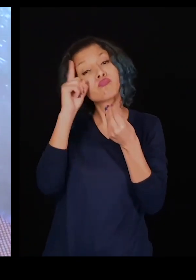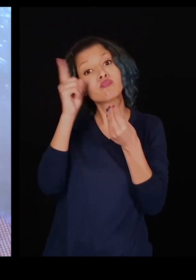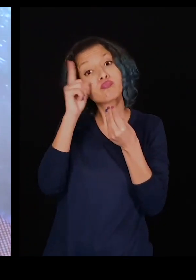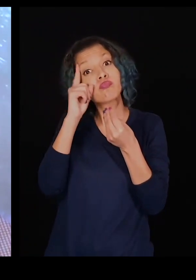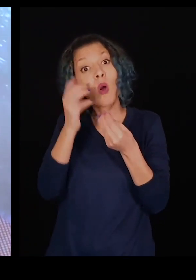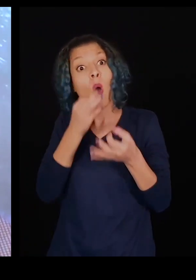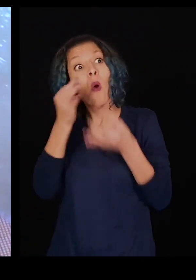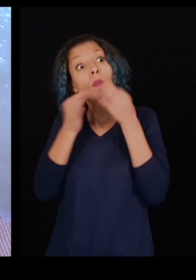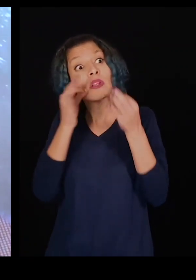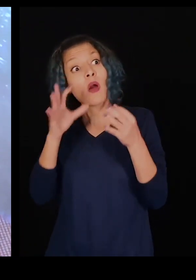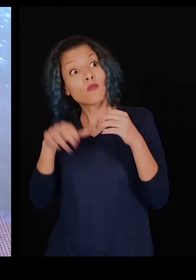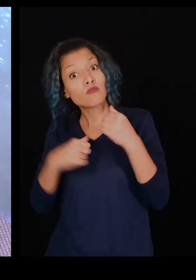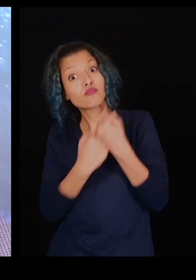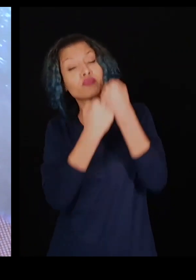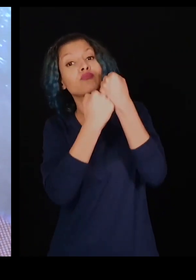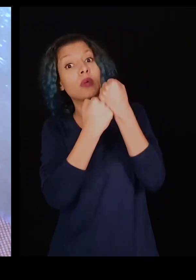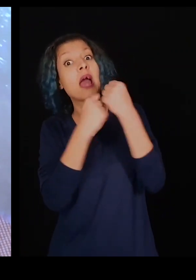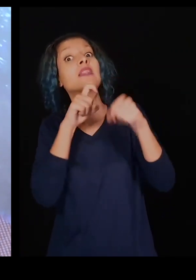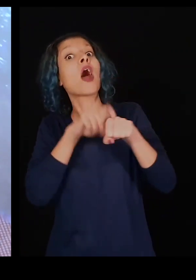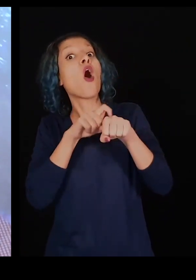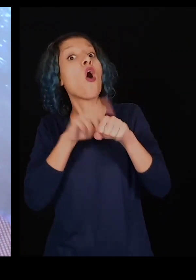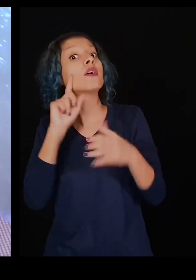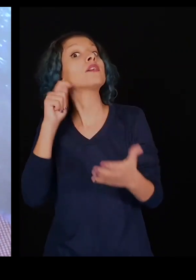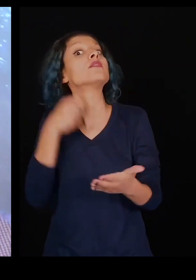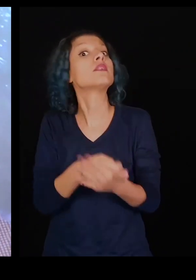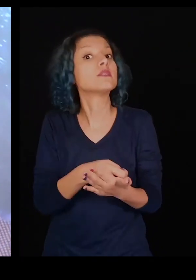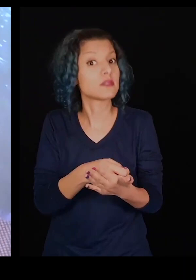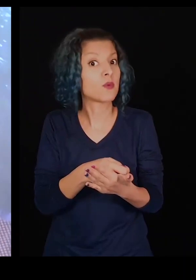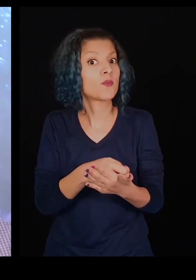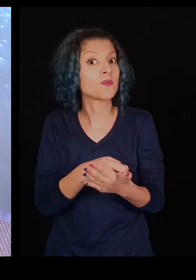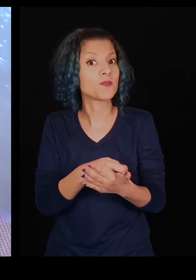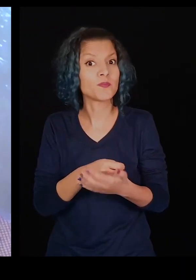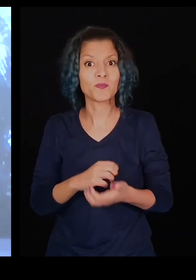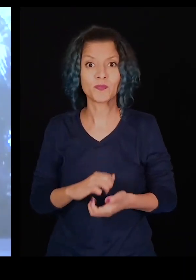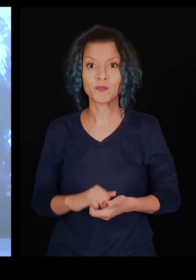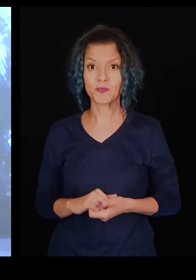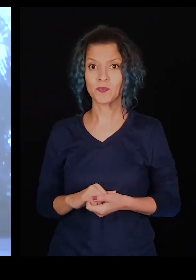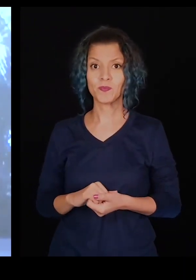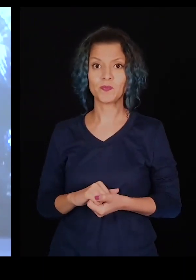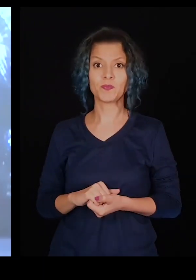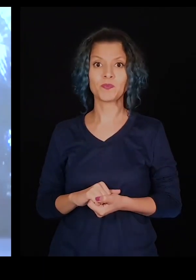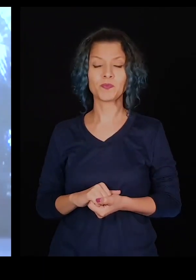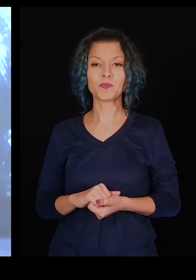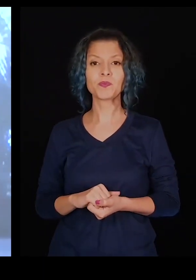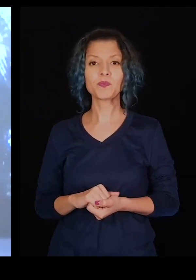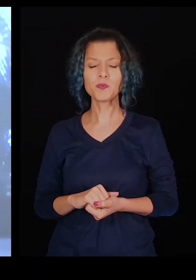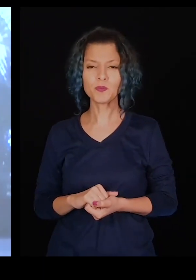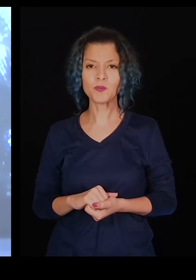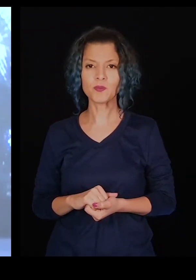da organização, na tomada de decisão da instituição? Então,